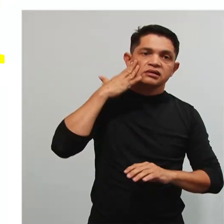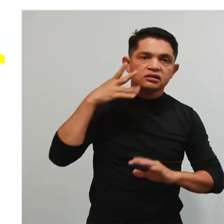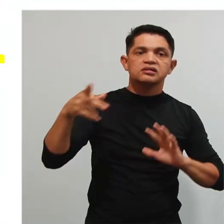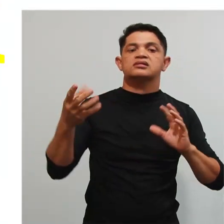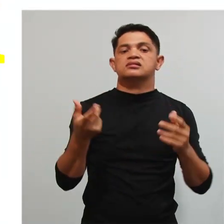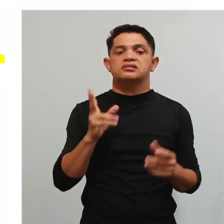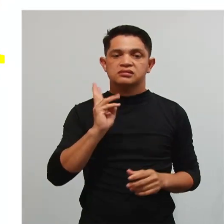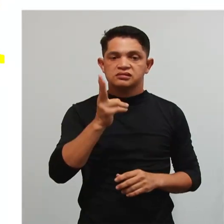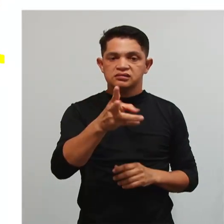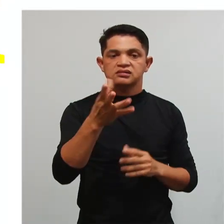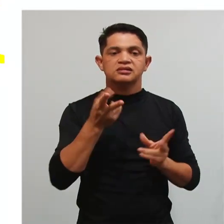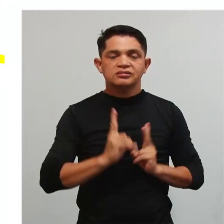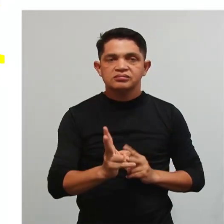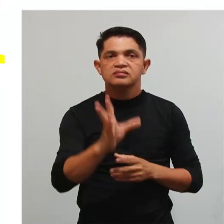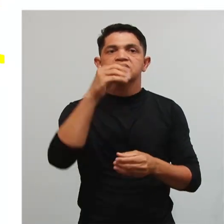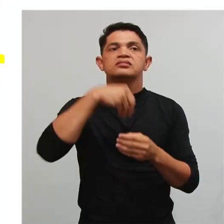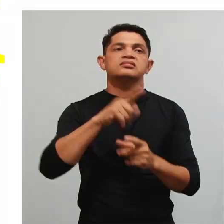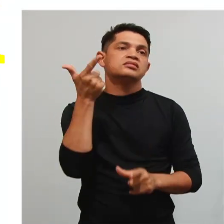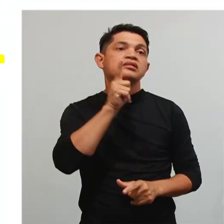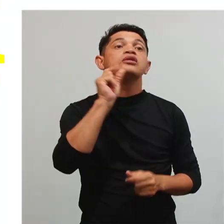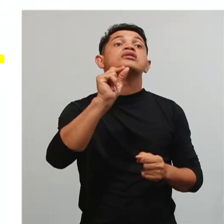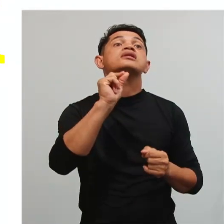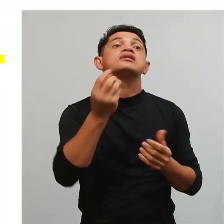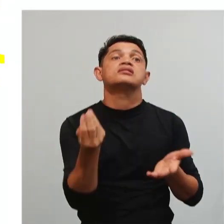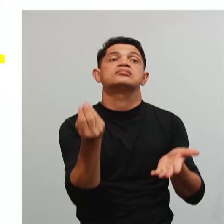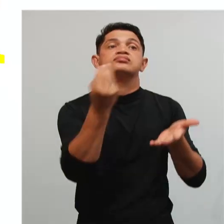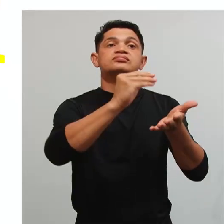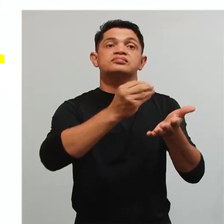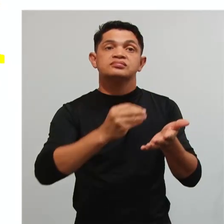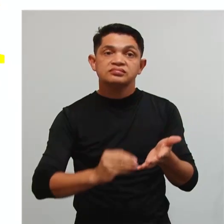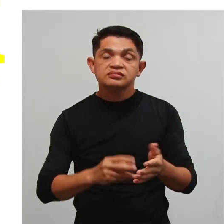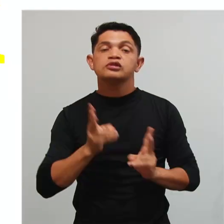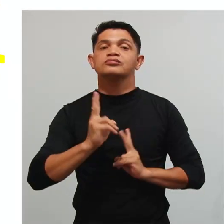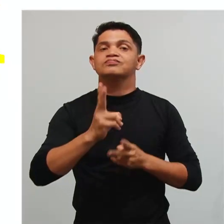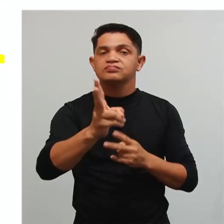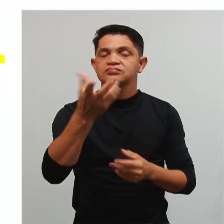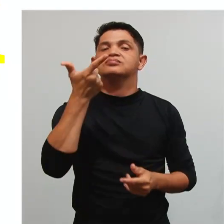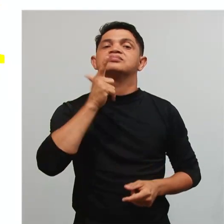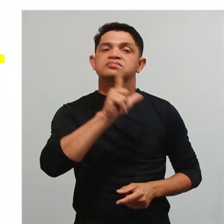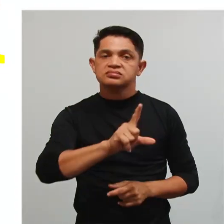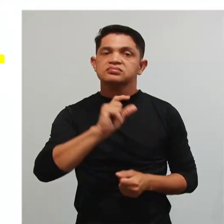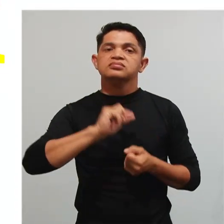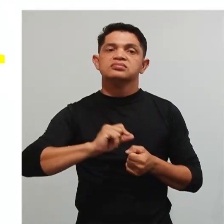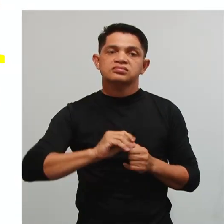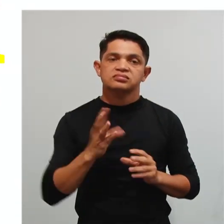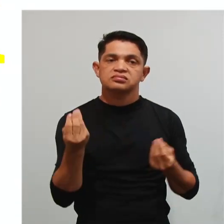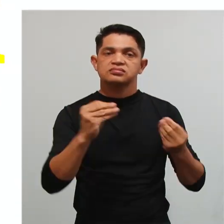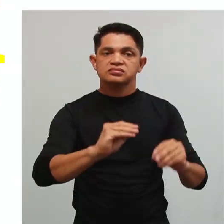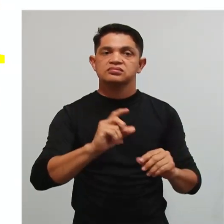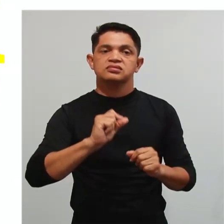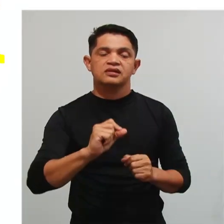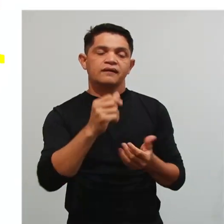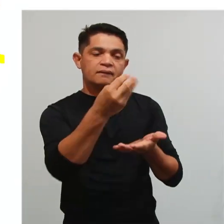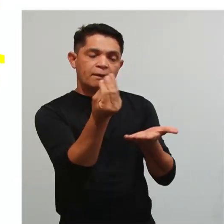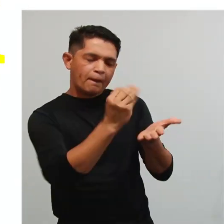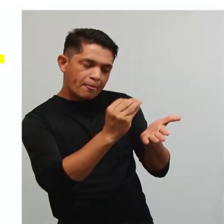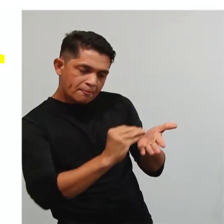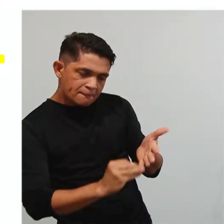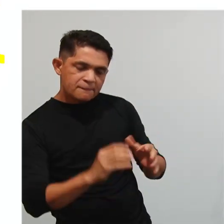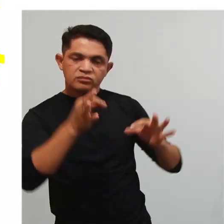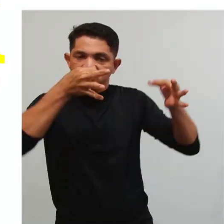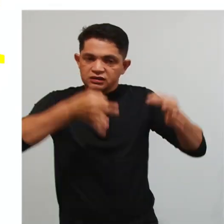após, na sequência, com a palavra, dando continuidade, dando sequência, posteriormente,